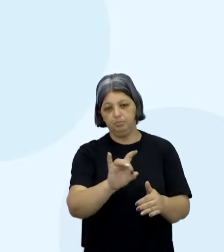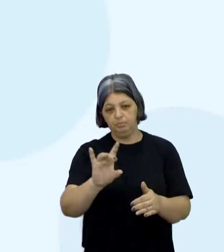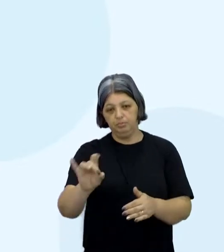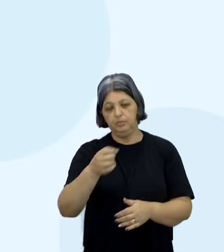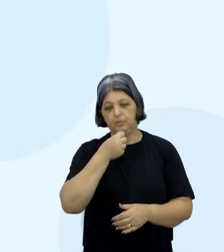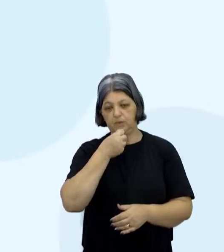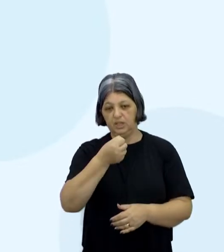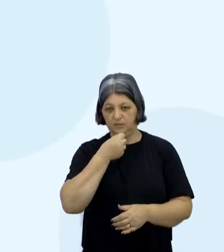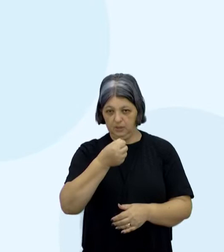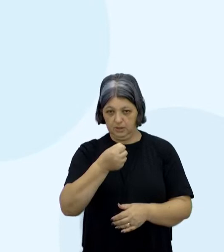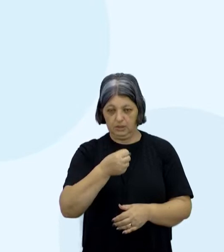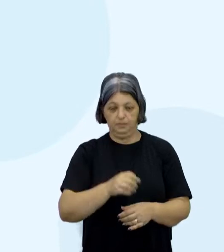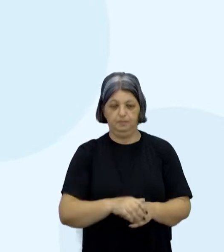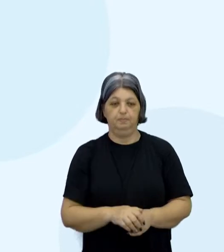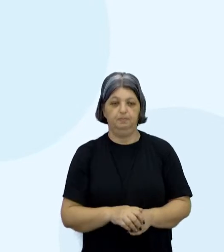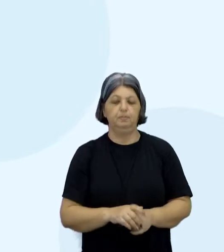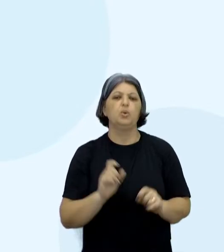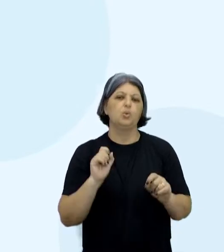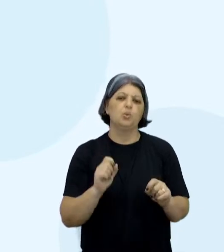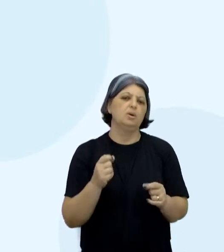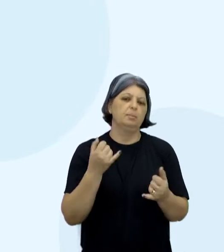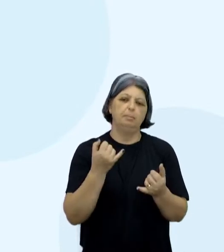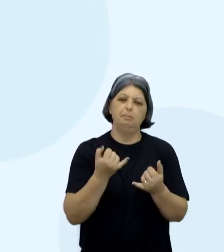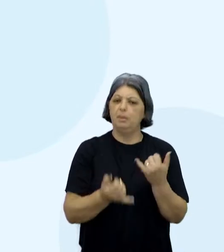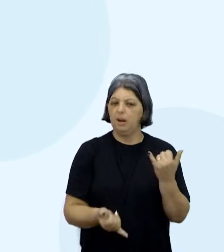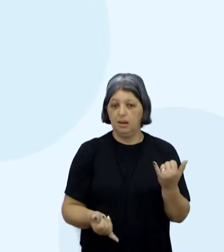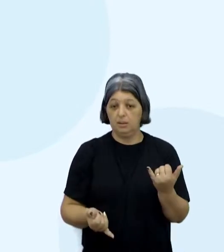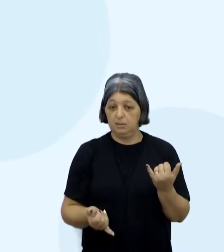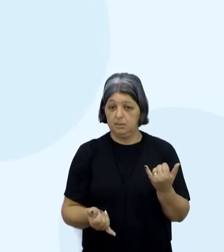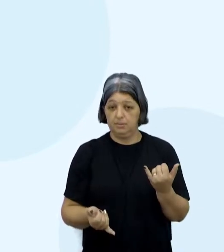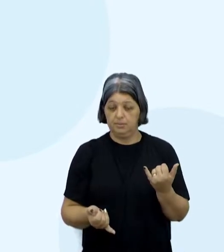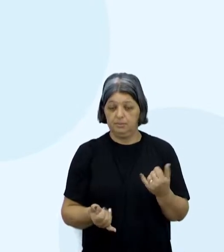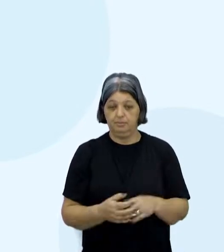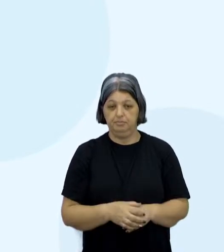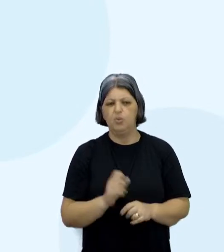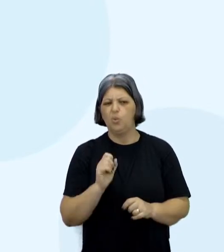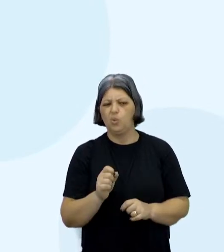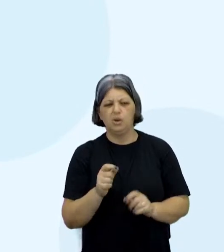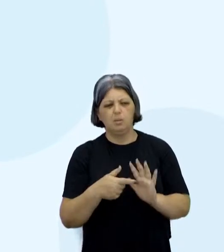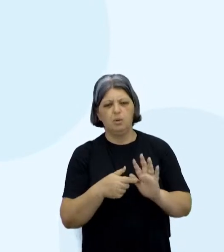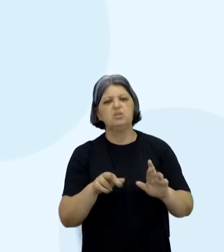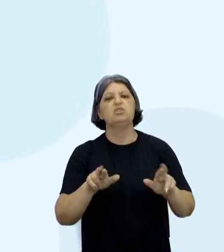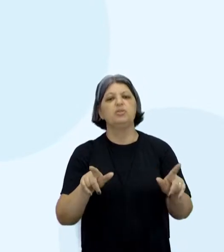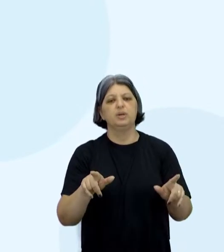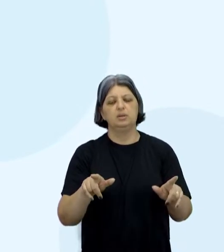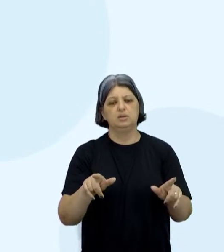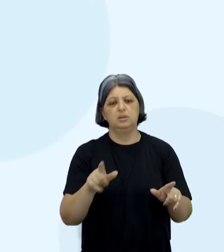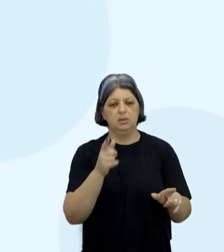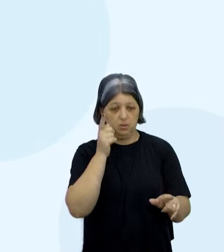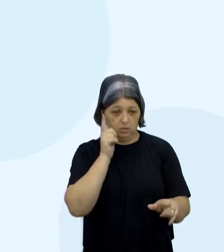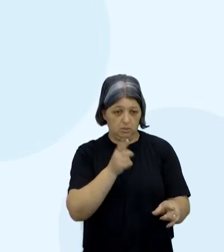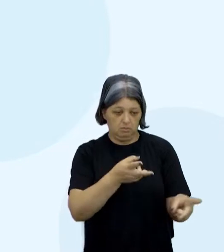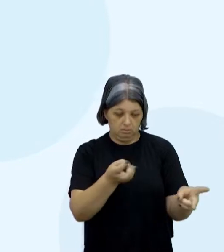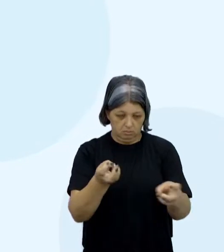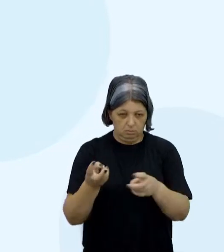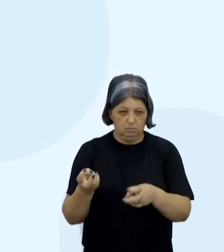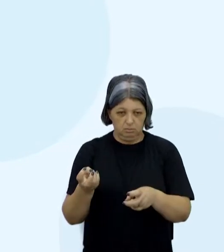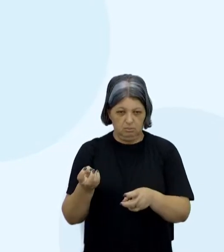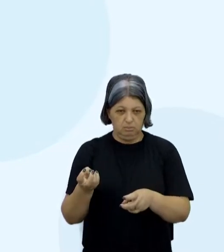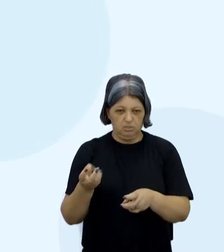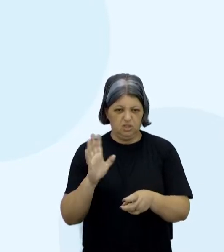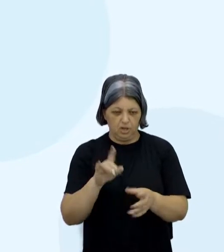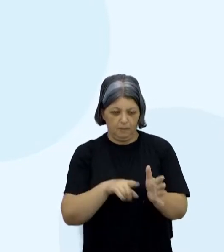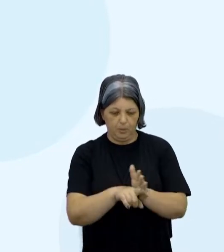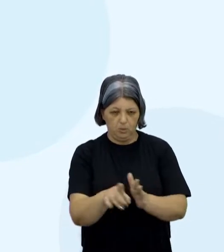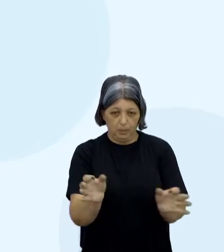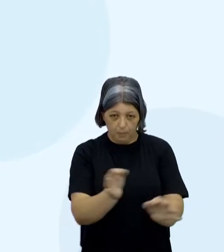entrevistas? Quais são as semelhanças? O que as diferenciam? Vocês identificam se as perguntas foram